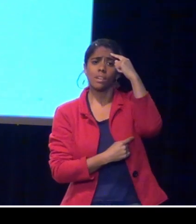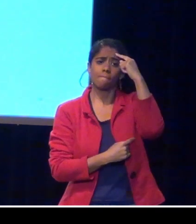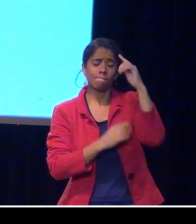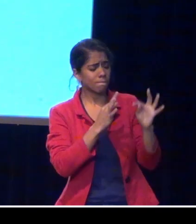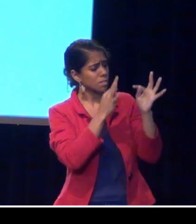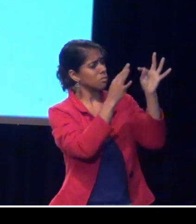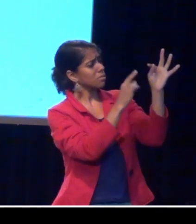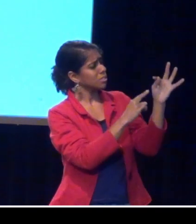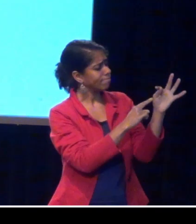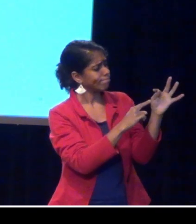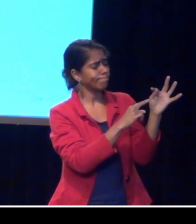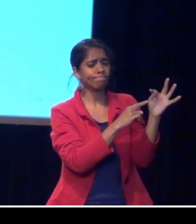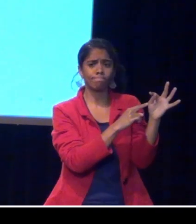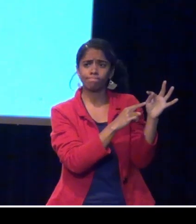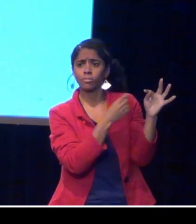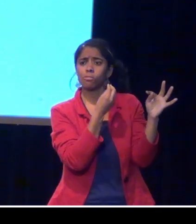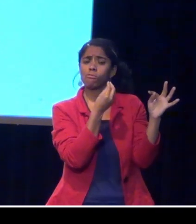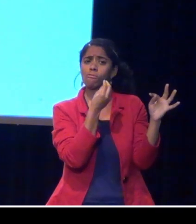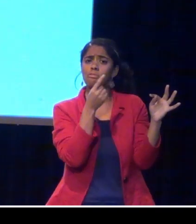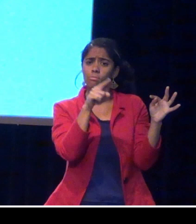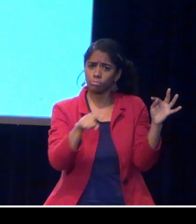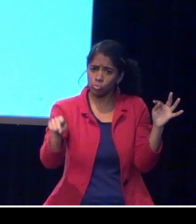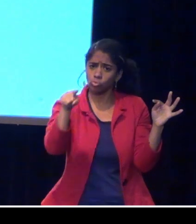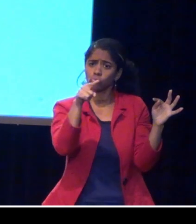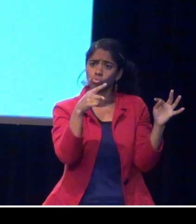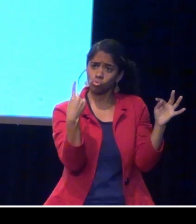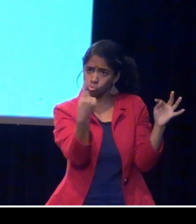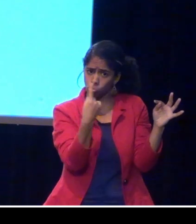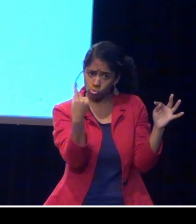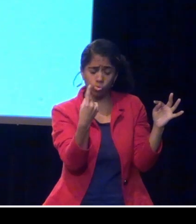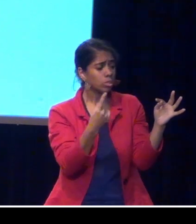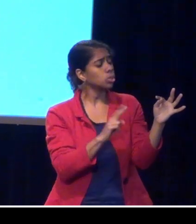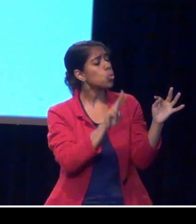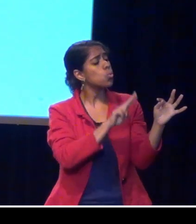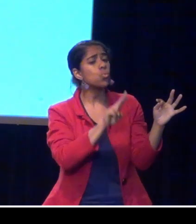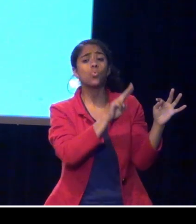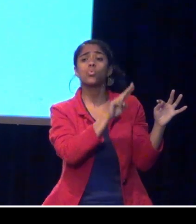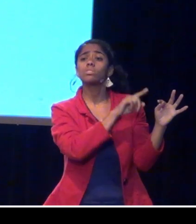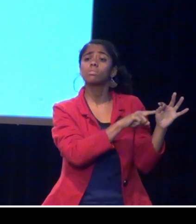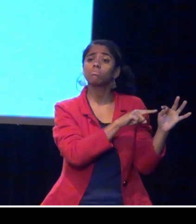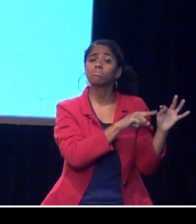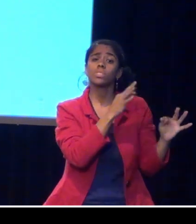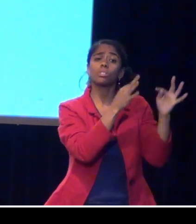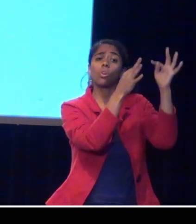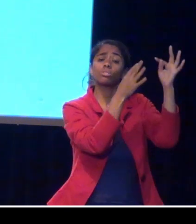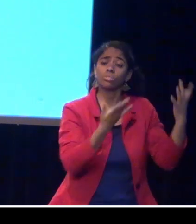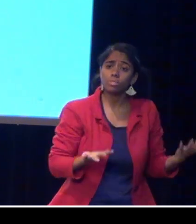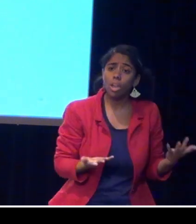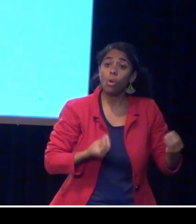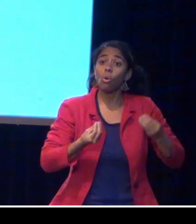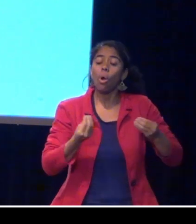precisamos questionarmos quanto o uso dessa tecnologia. Como que podemos tornar